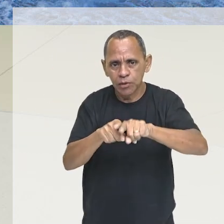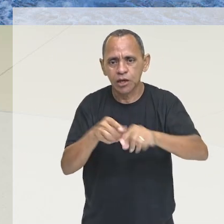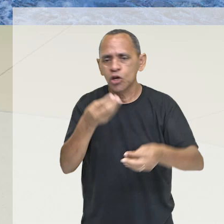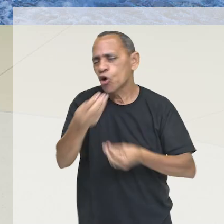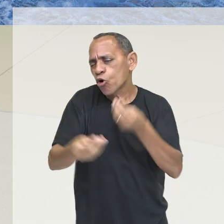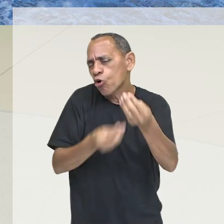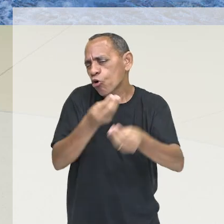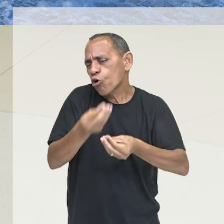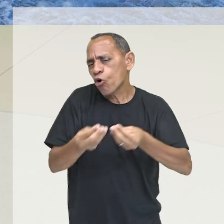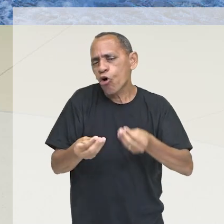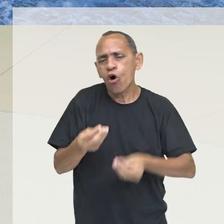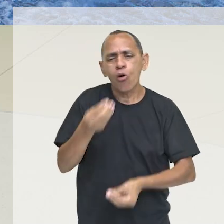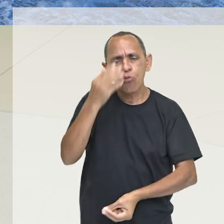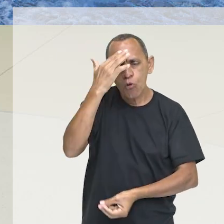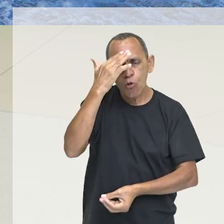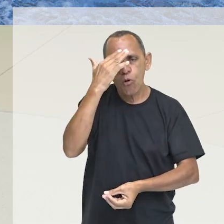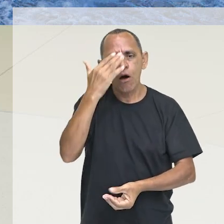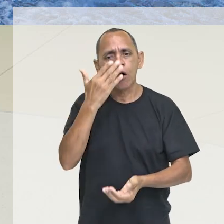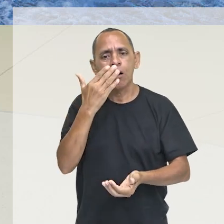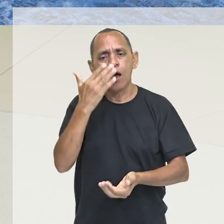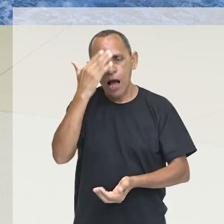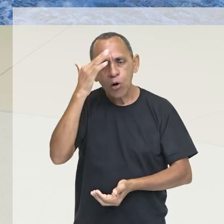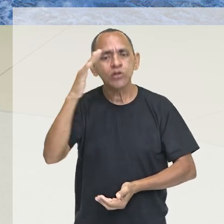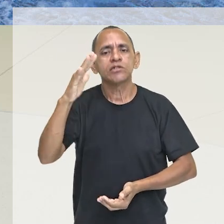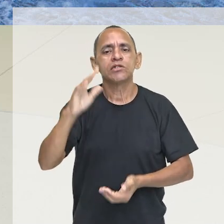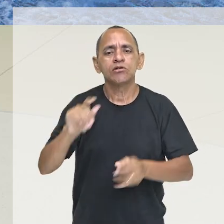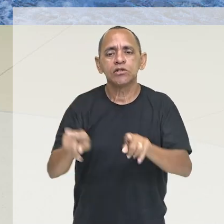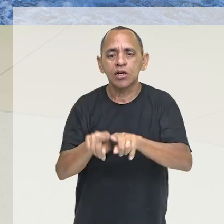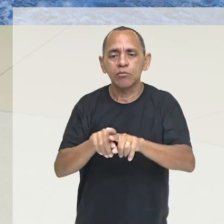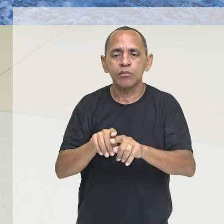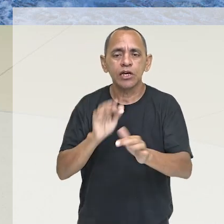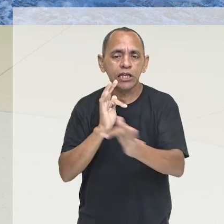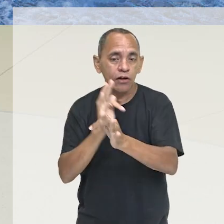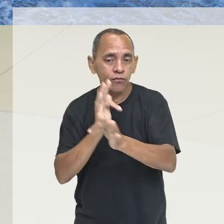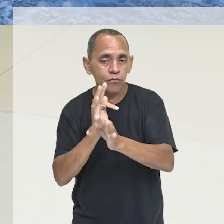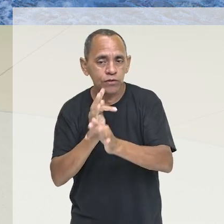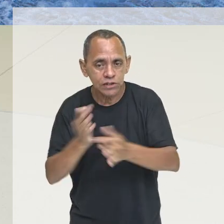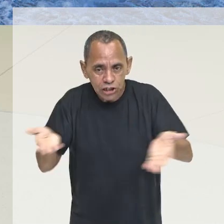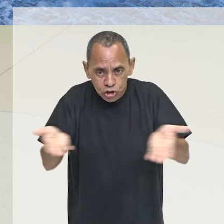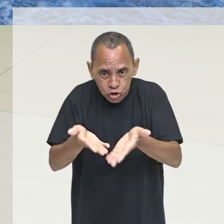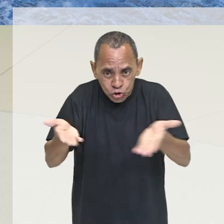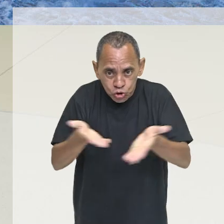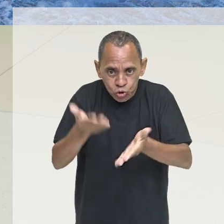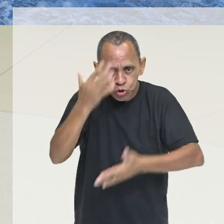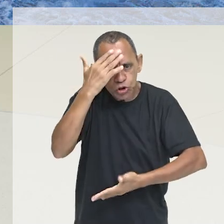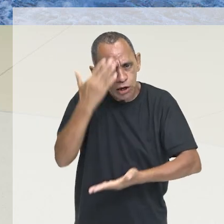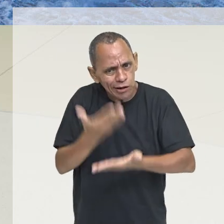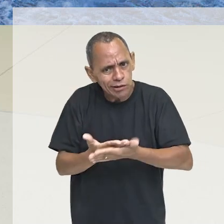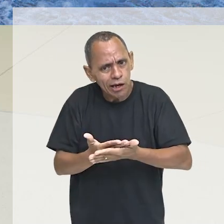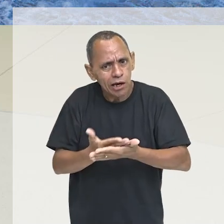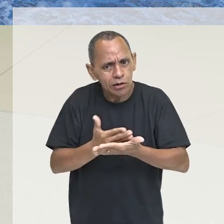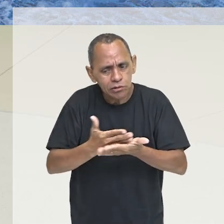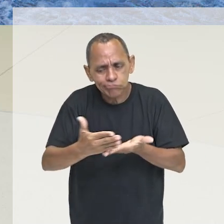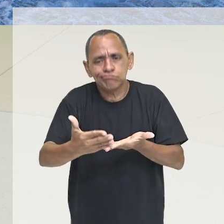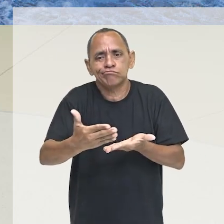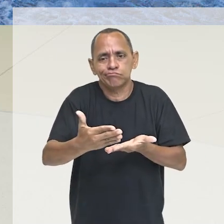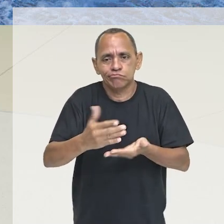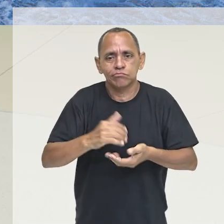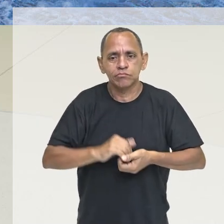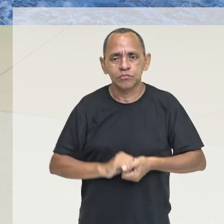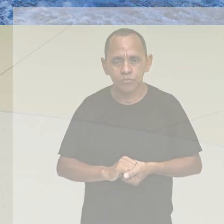os questionamentos da física moderna, aí sim começaram a acreditar. E o que é essa